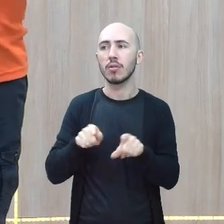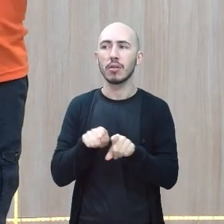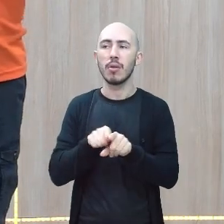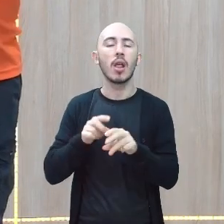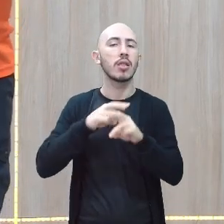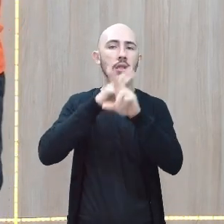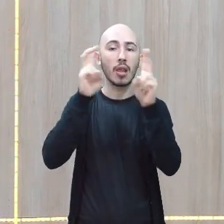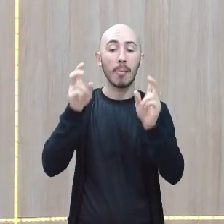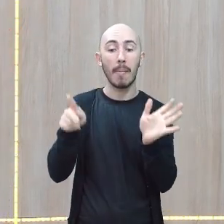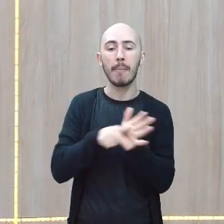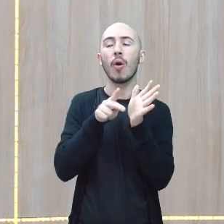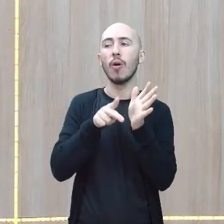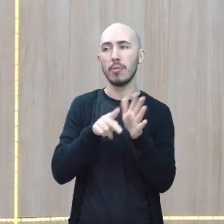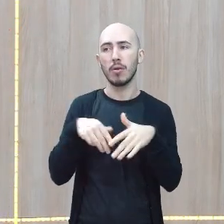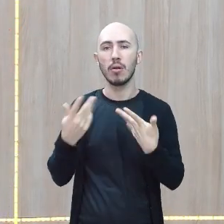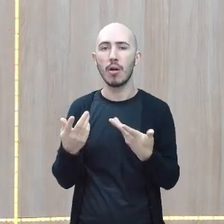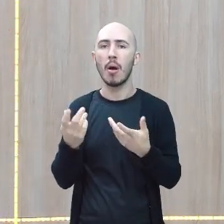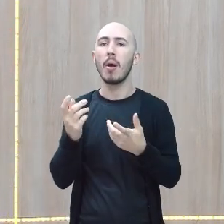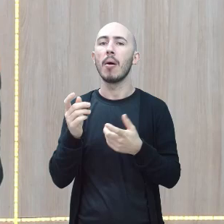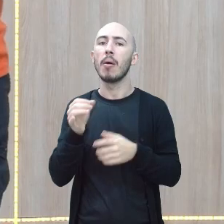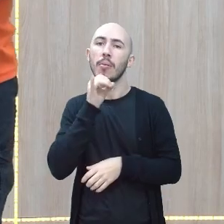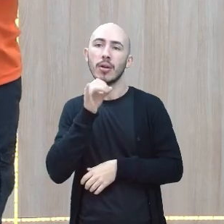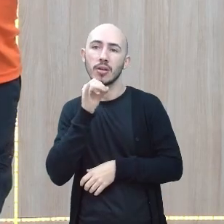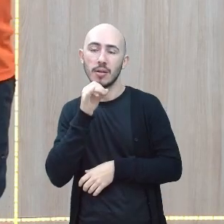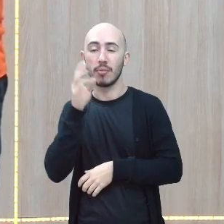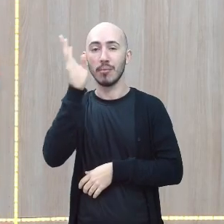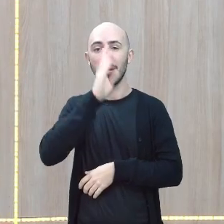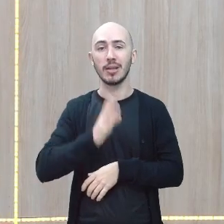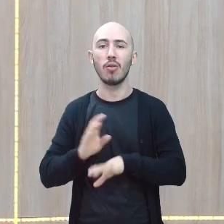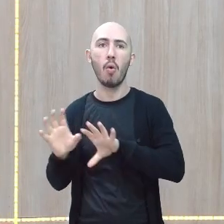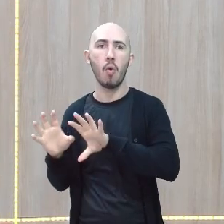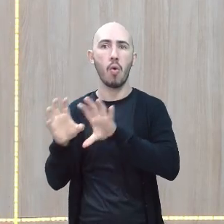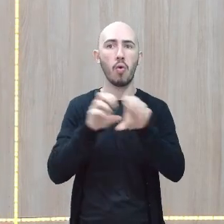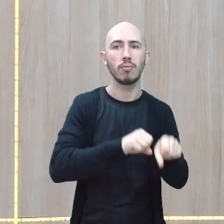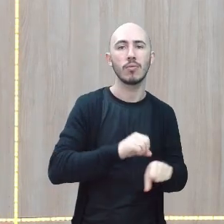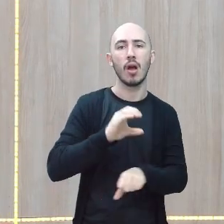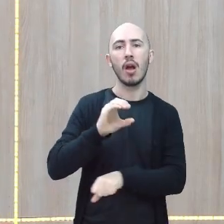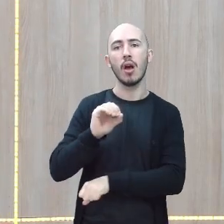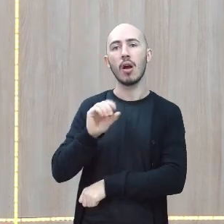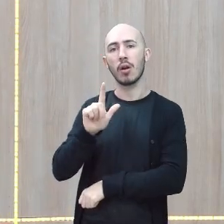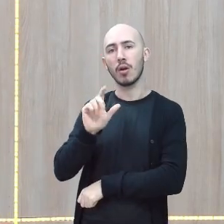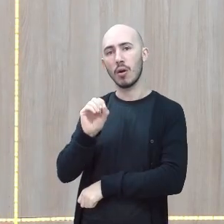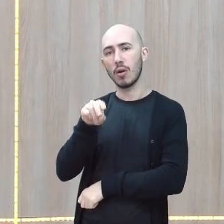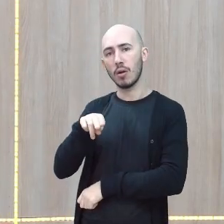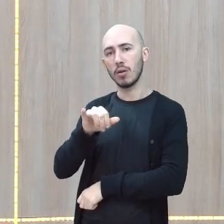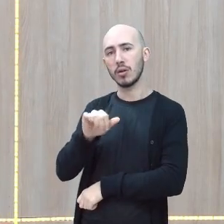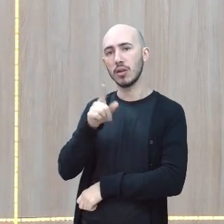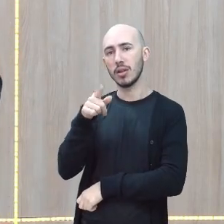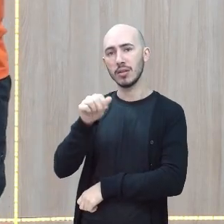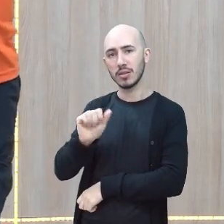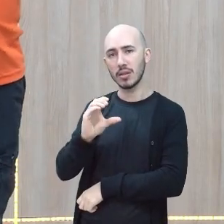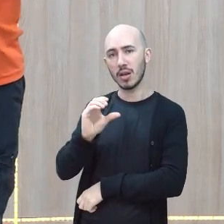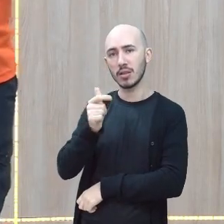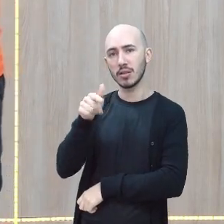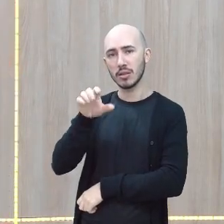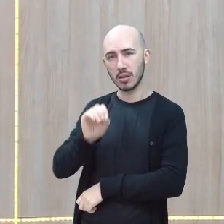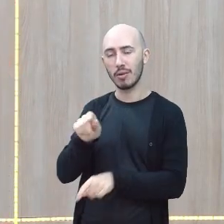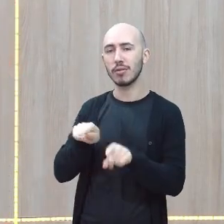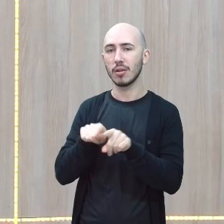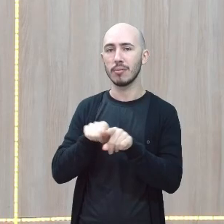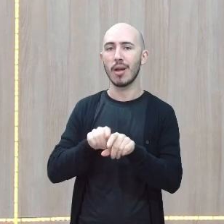bem específicos, como a colonização do Brasil, como a questão da escravidão,